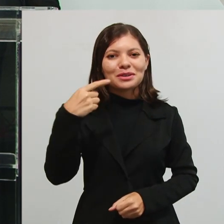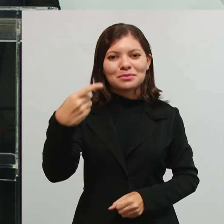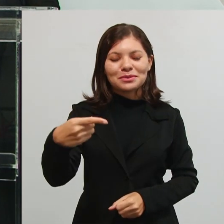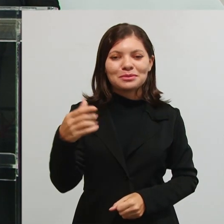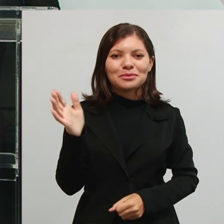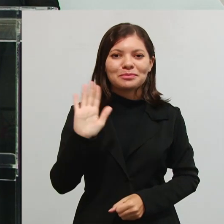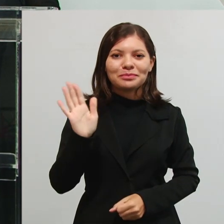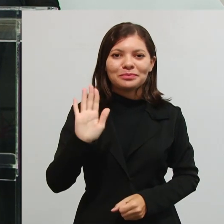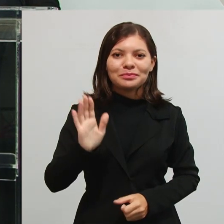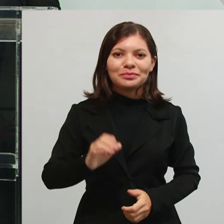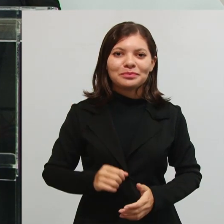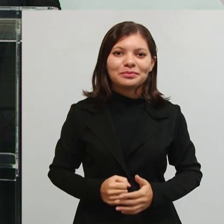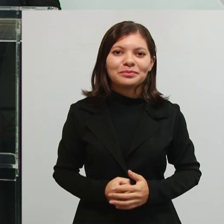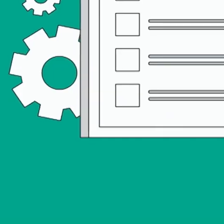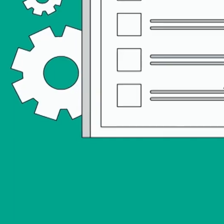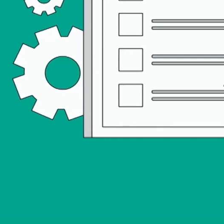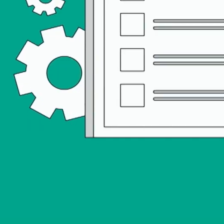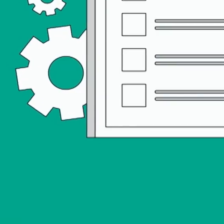aula